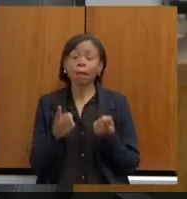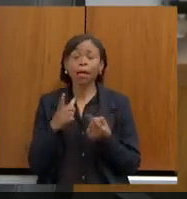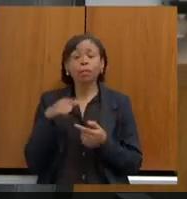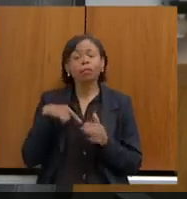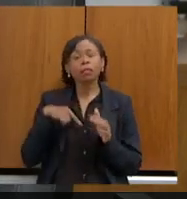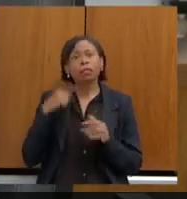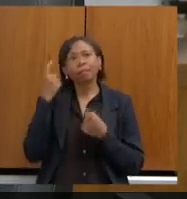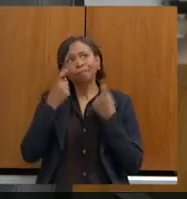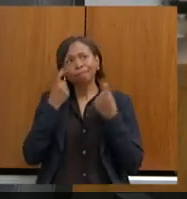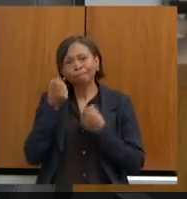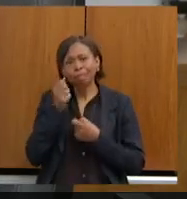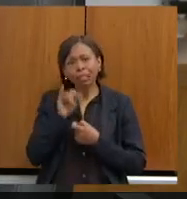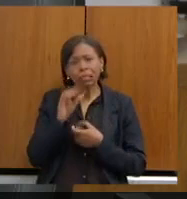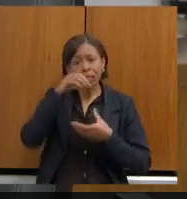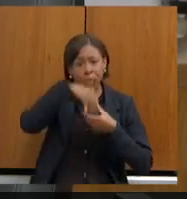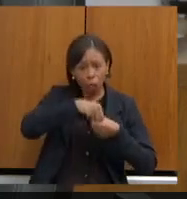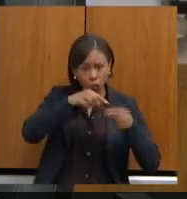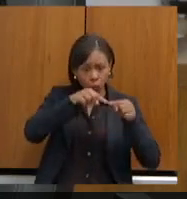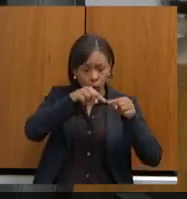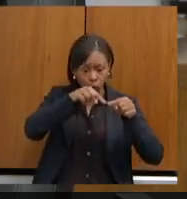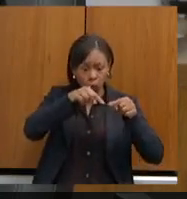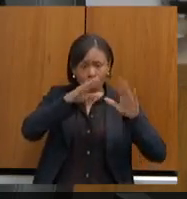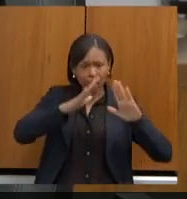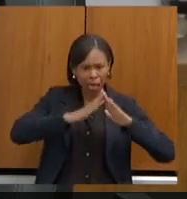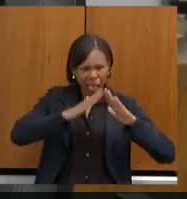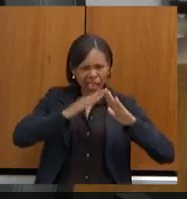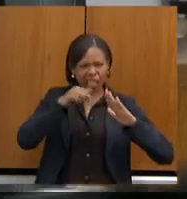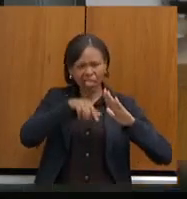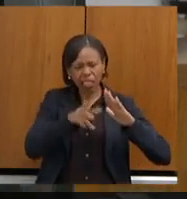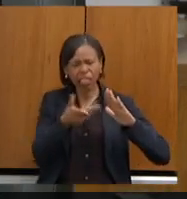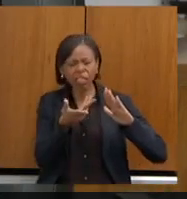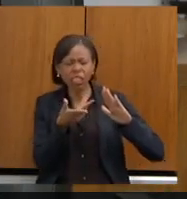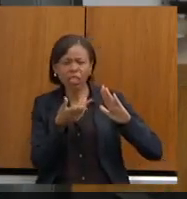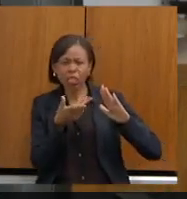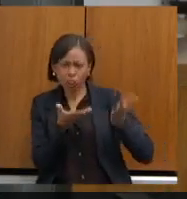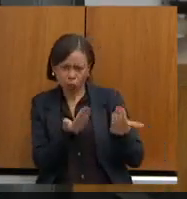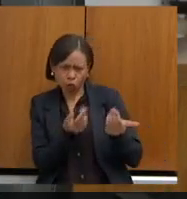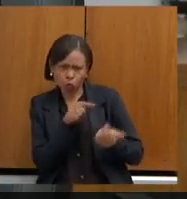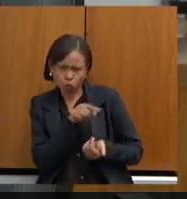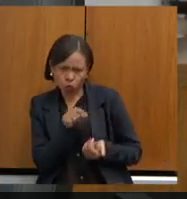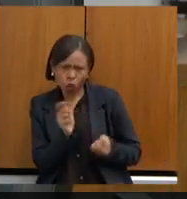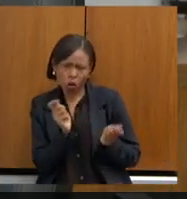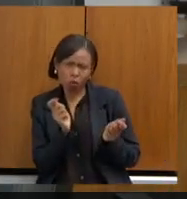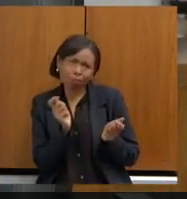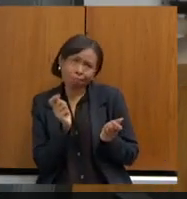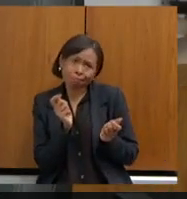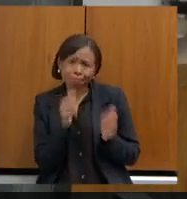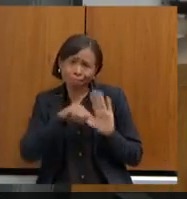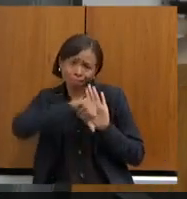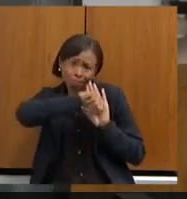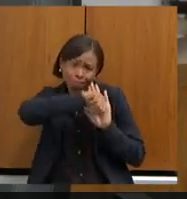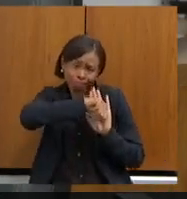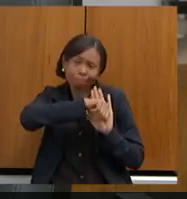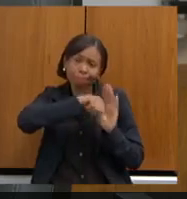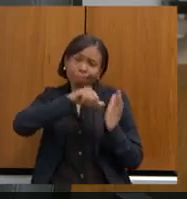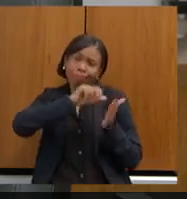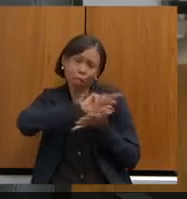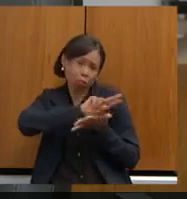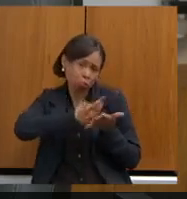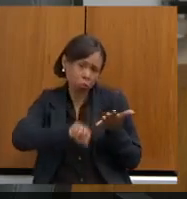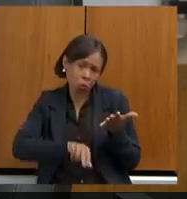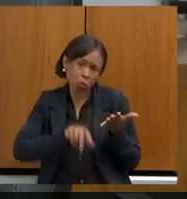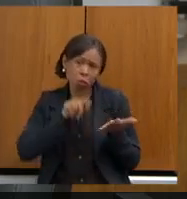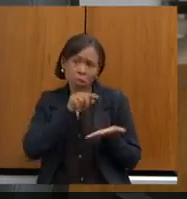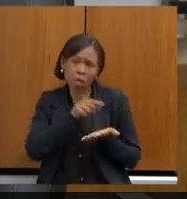daqueles que vão para essas casas de e aqueles que têm um regime mais restrito devido à natureza do Ato infracional anexo